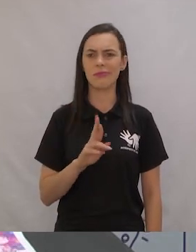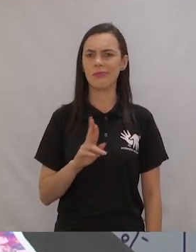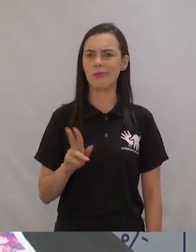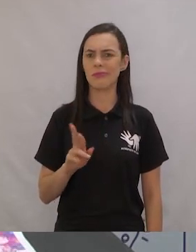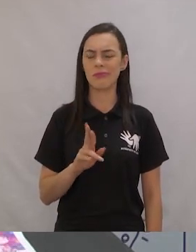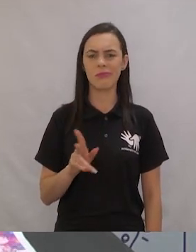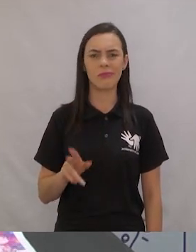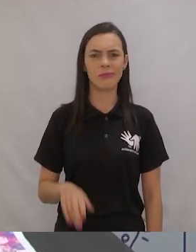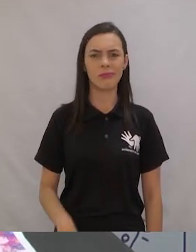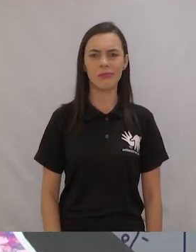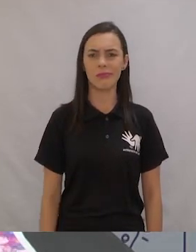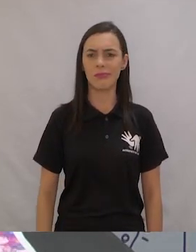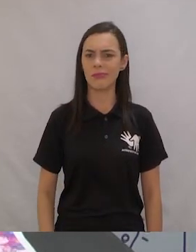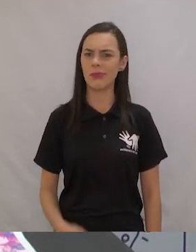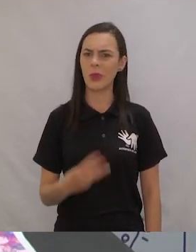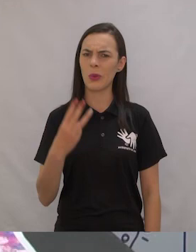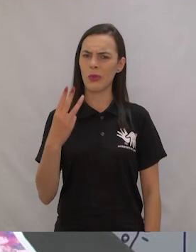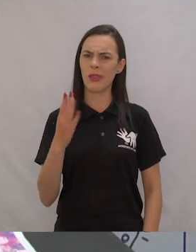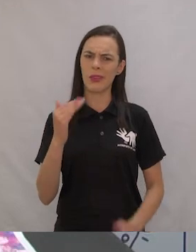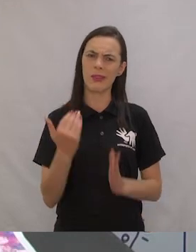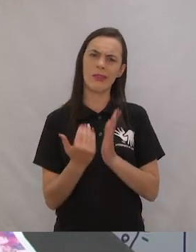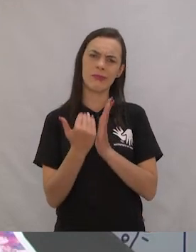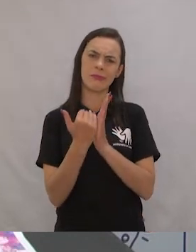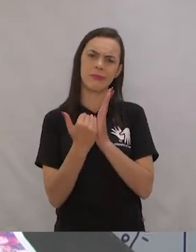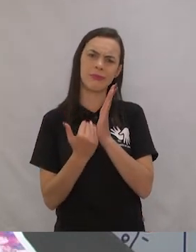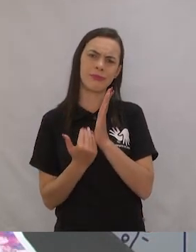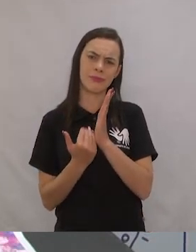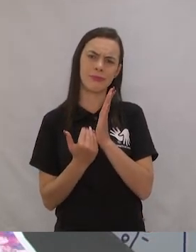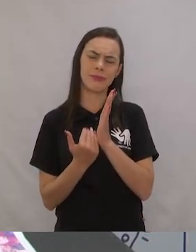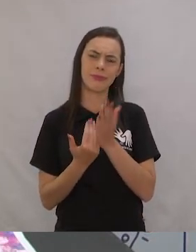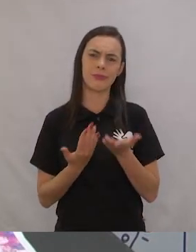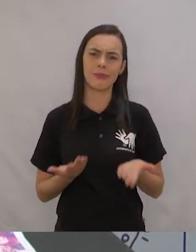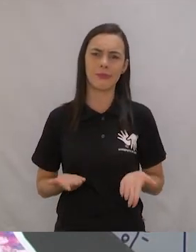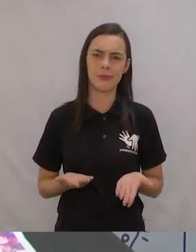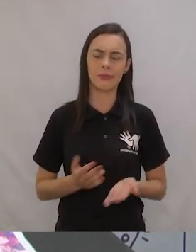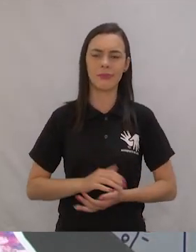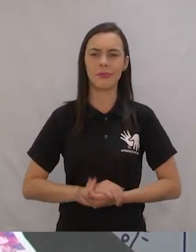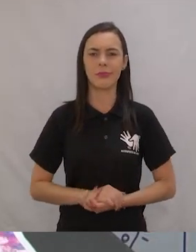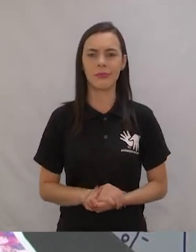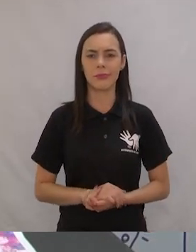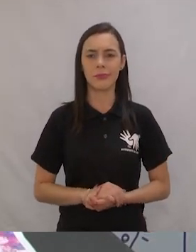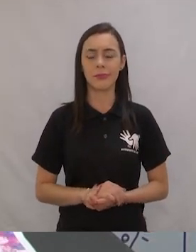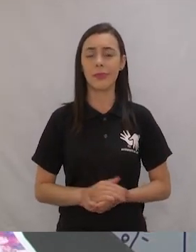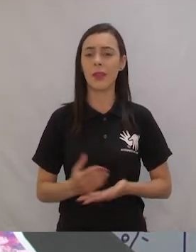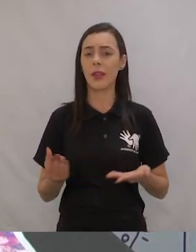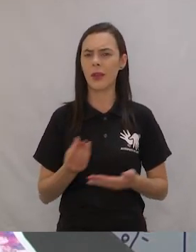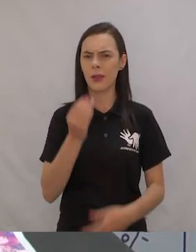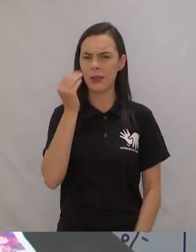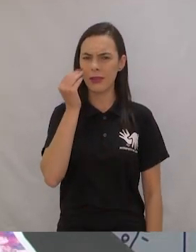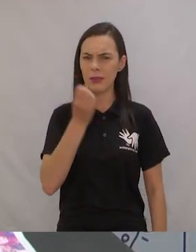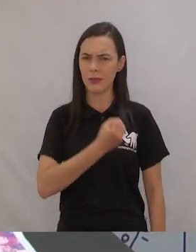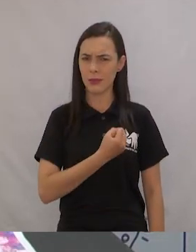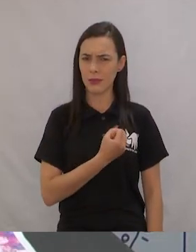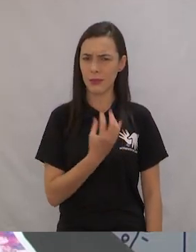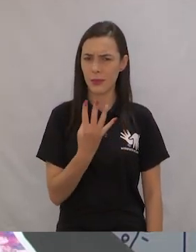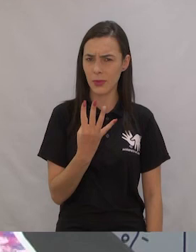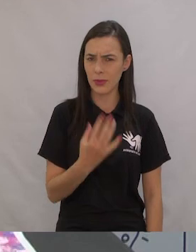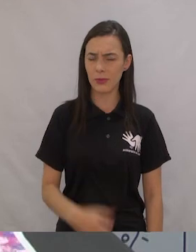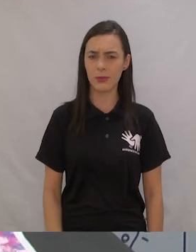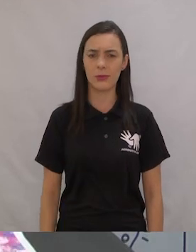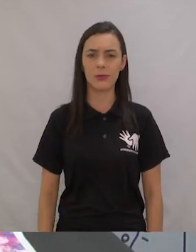Não é. O 3 é menor que o número 5. Vamos tentar o